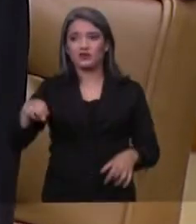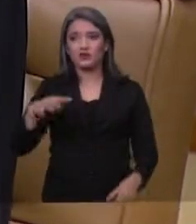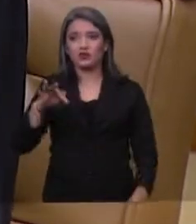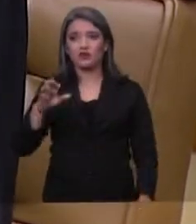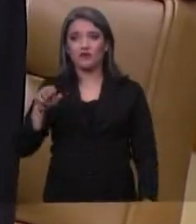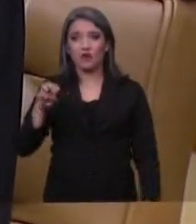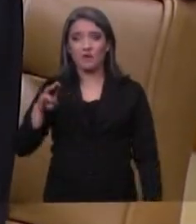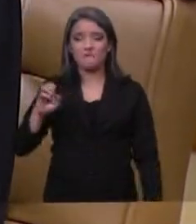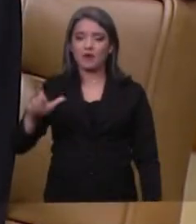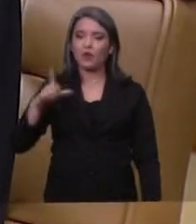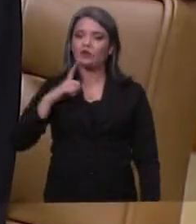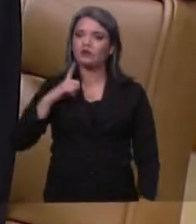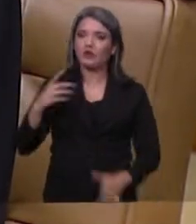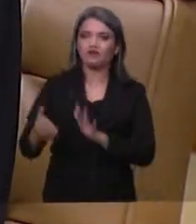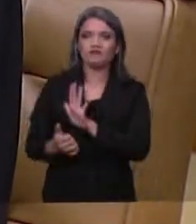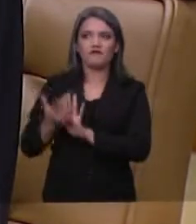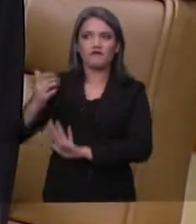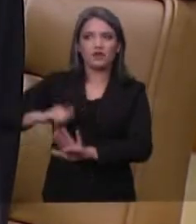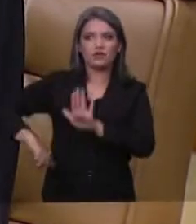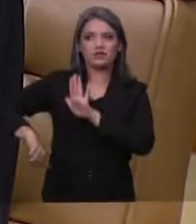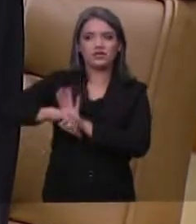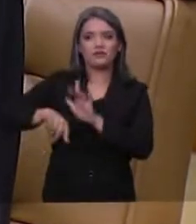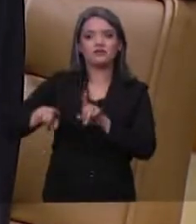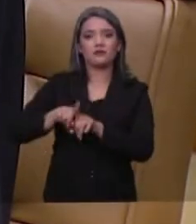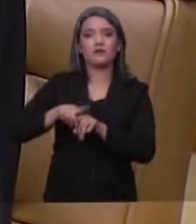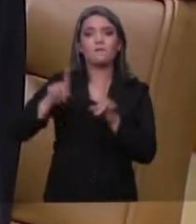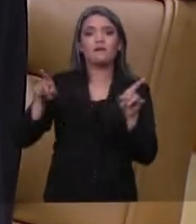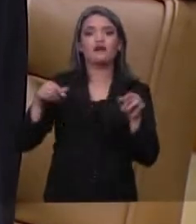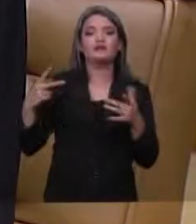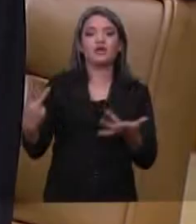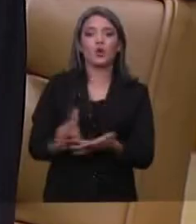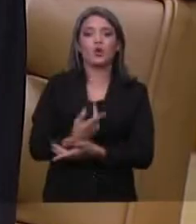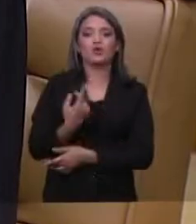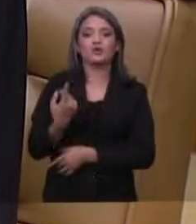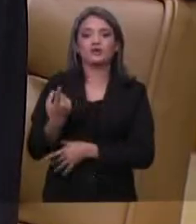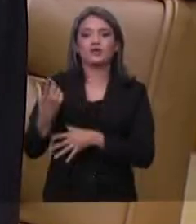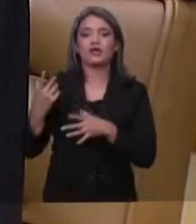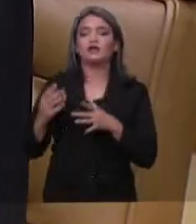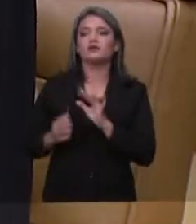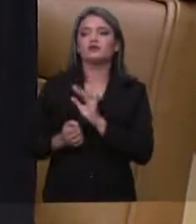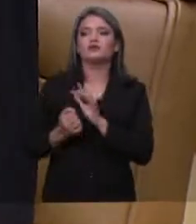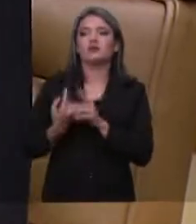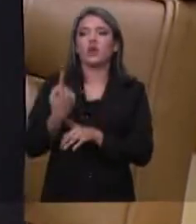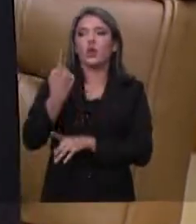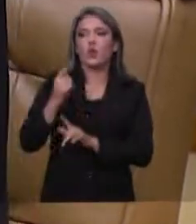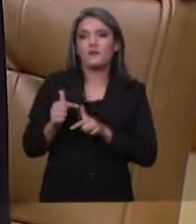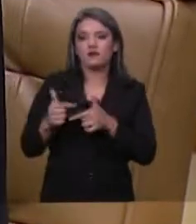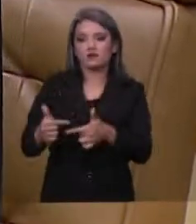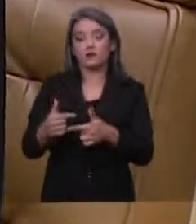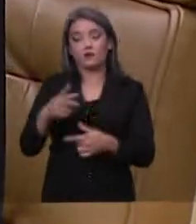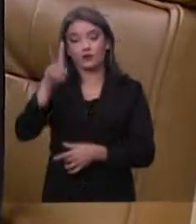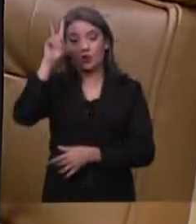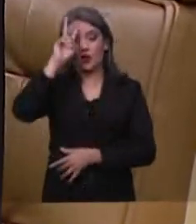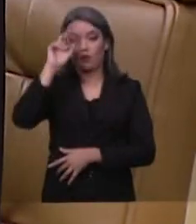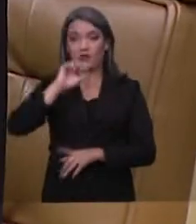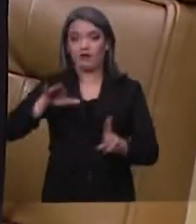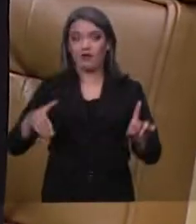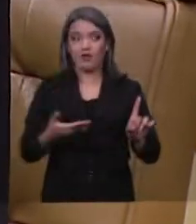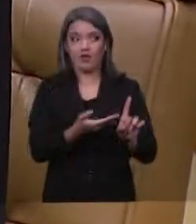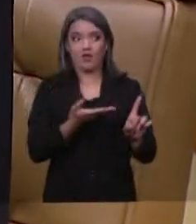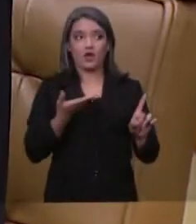crimes, mas eles são praticados por meio de uma unidade de ação. Dito isso, relembro que o réu